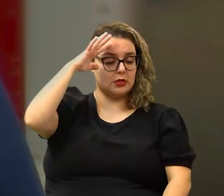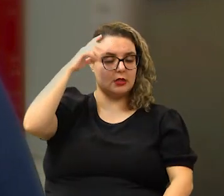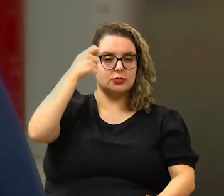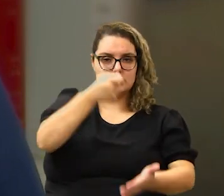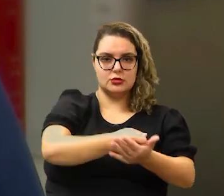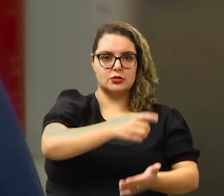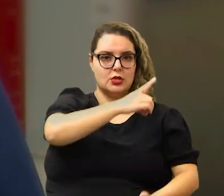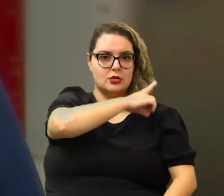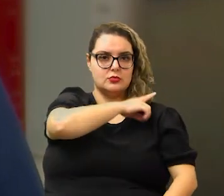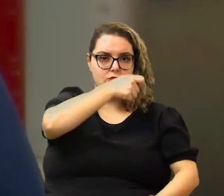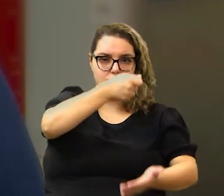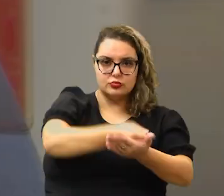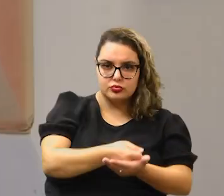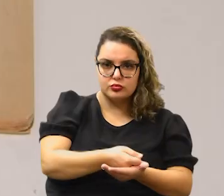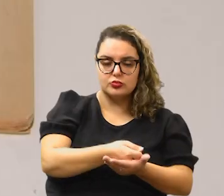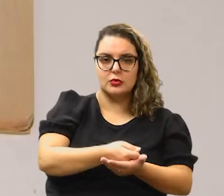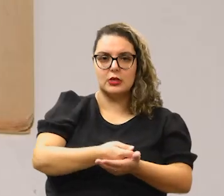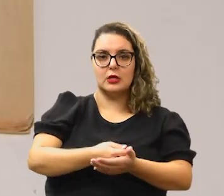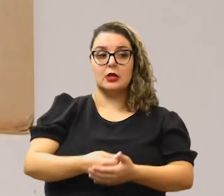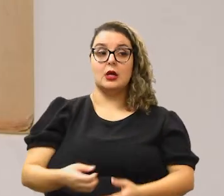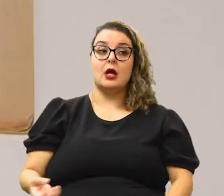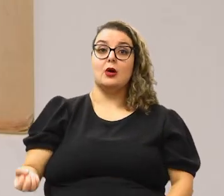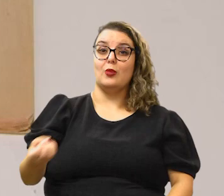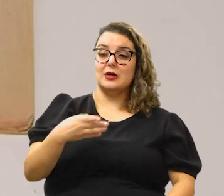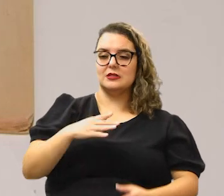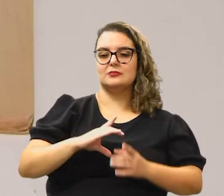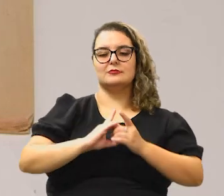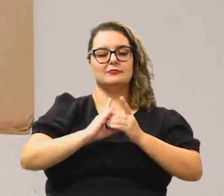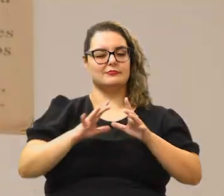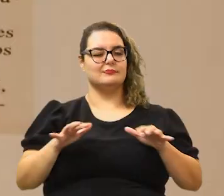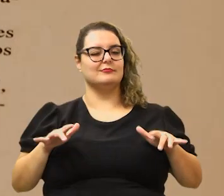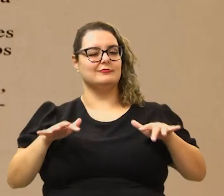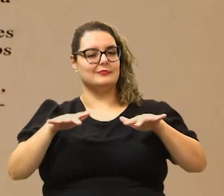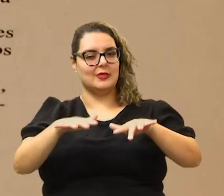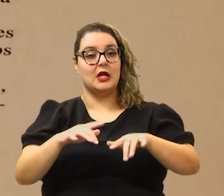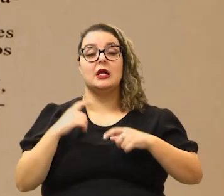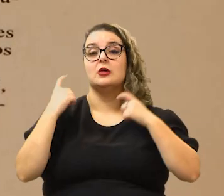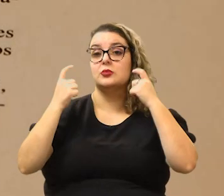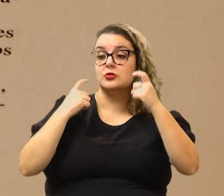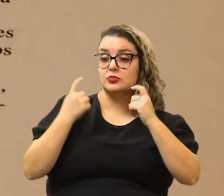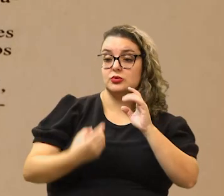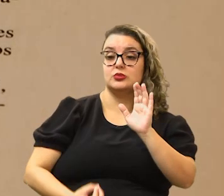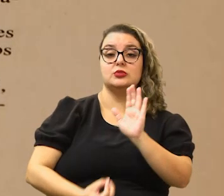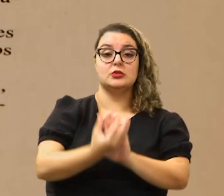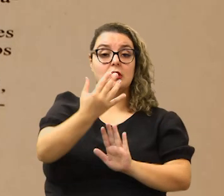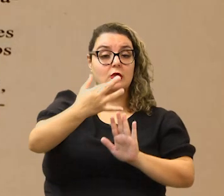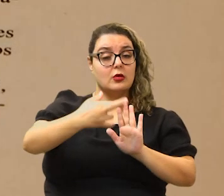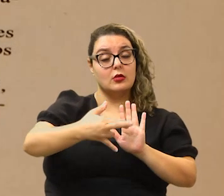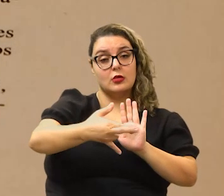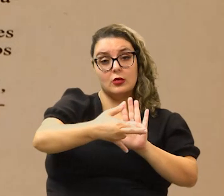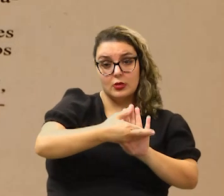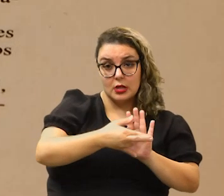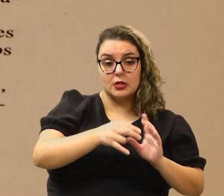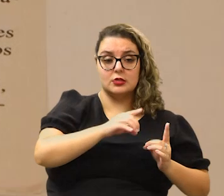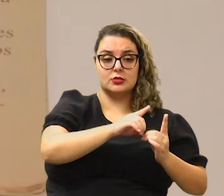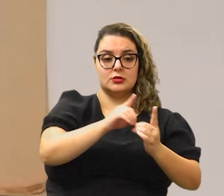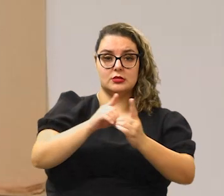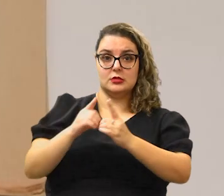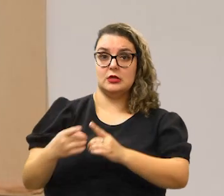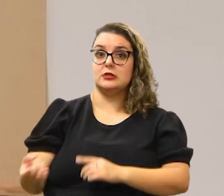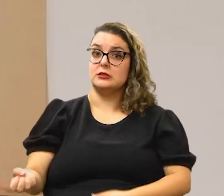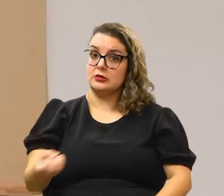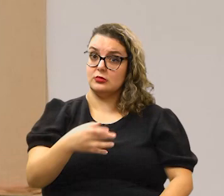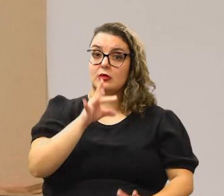atendesse a essa nova realidade. E uma das coisas que é colocada ali naquele regimento são as audiências públicas, que é uma